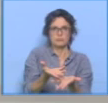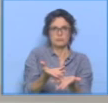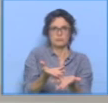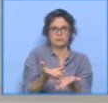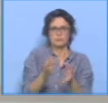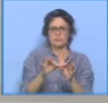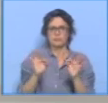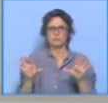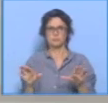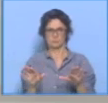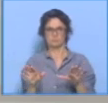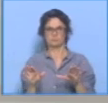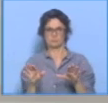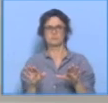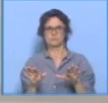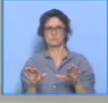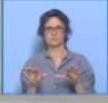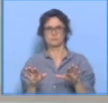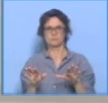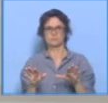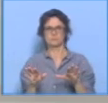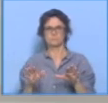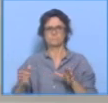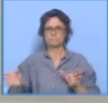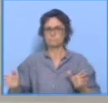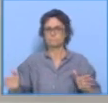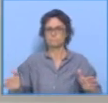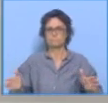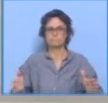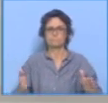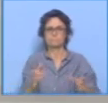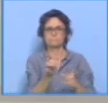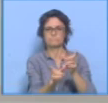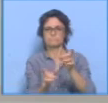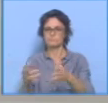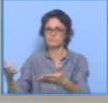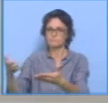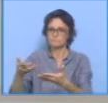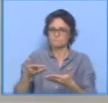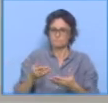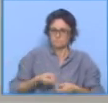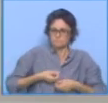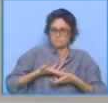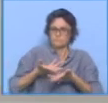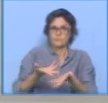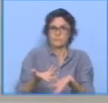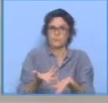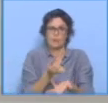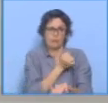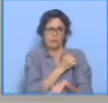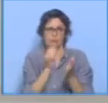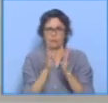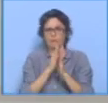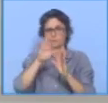ser para as ovelhas, entre aspas, para o rebanho que lhe for confiado na sua paróquia,